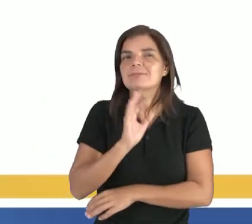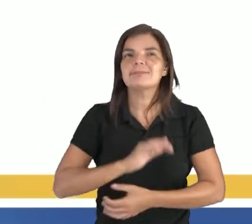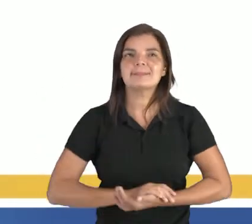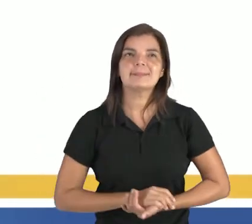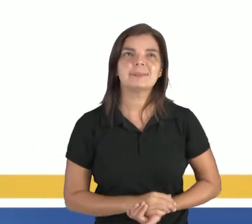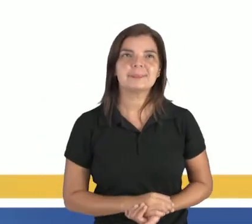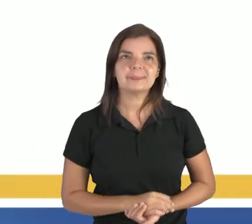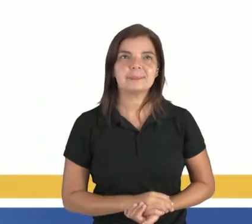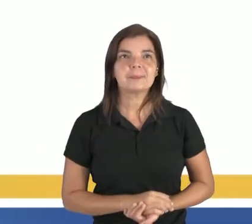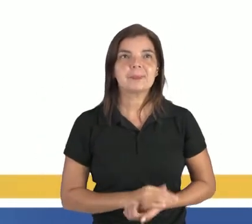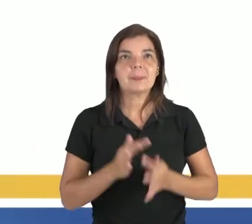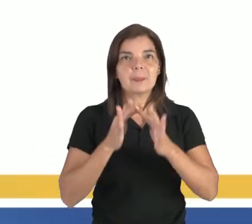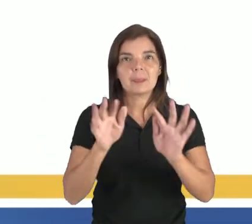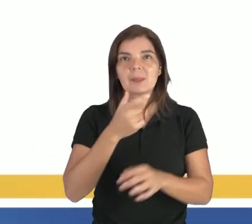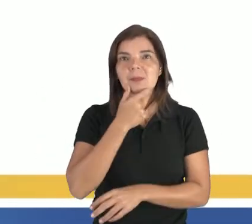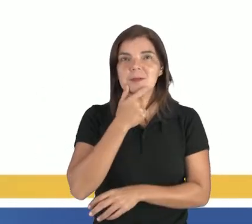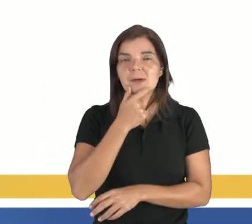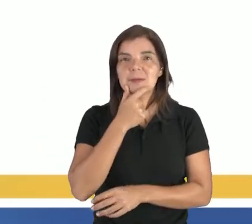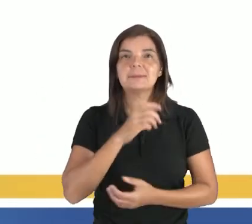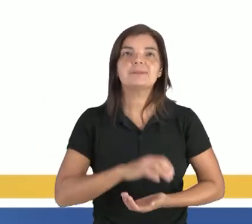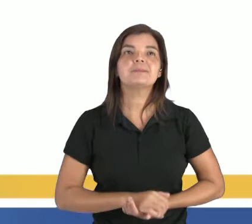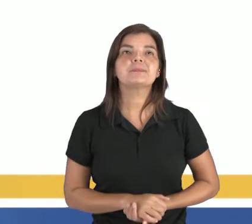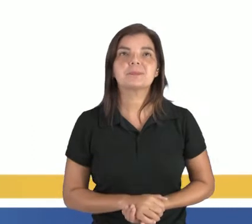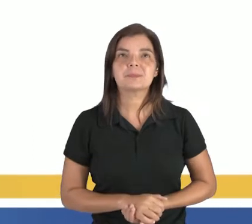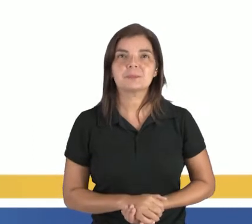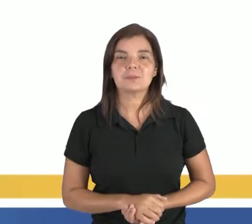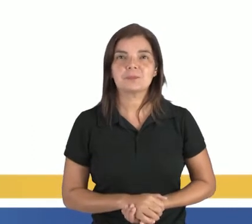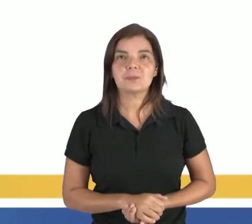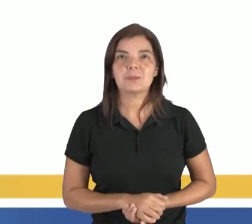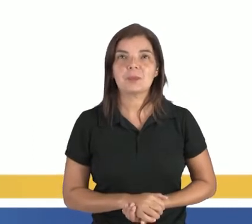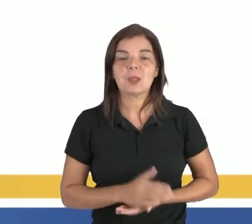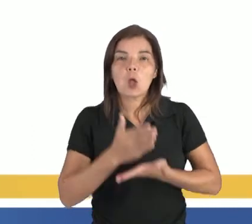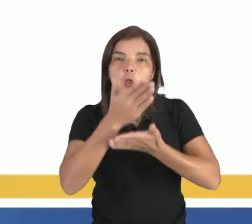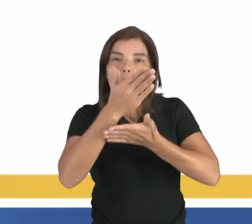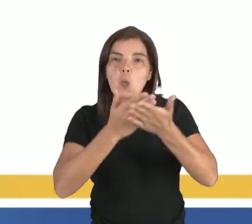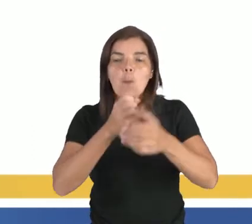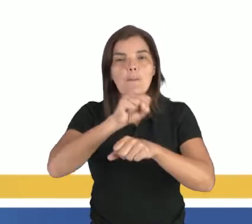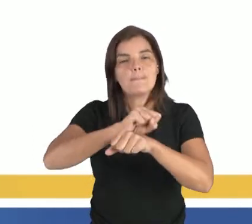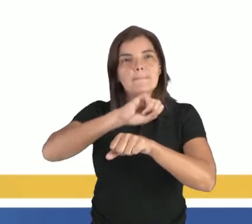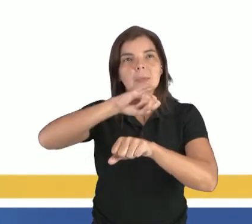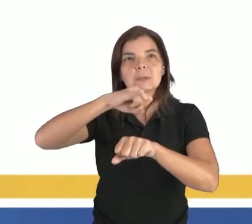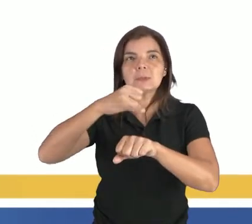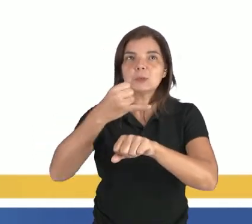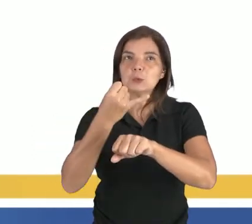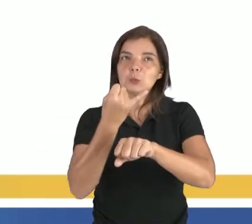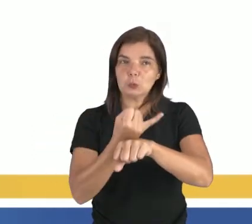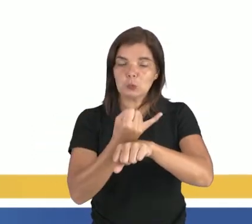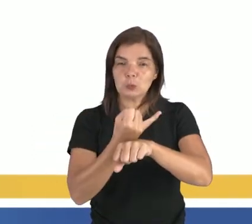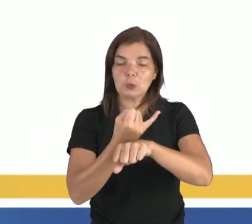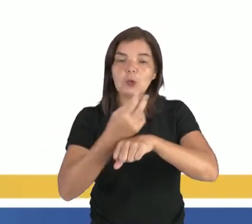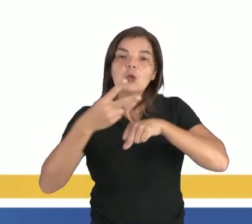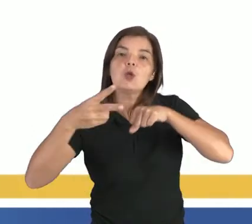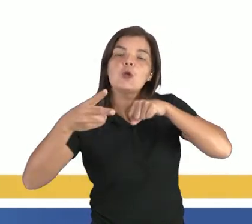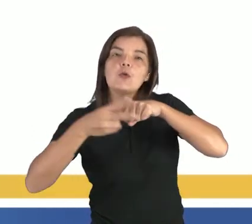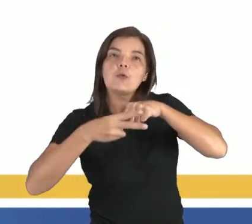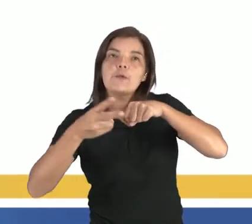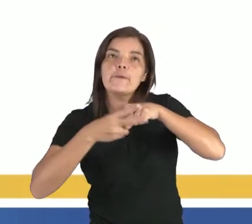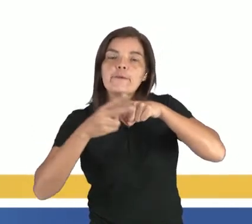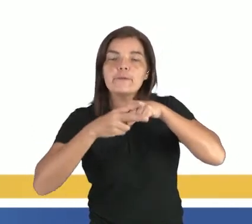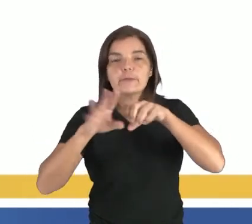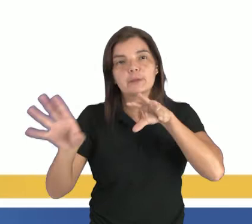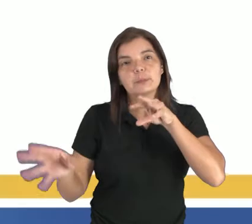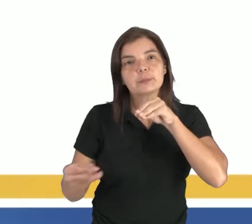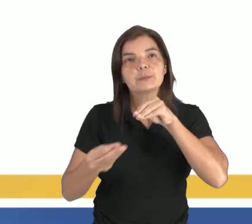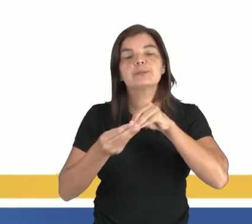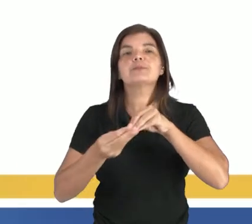tchau. Between the subject and verb, auxiliar. Então, esse é entre o sujeito